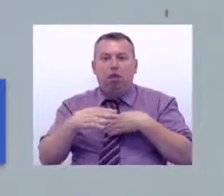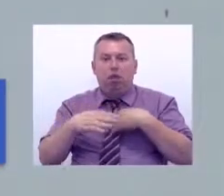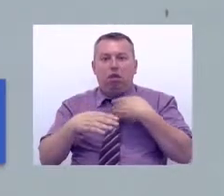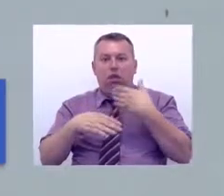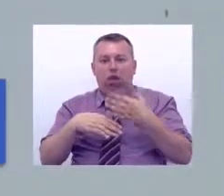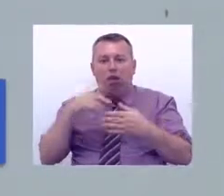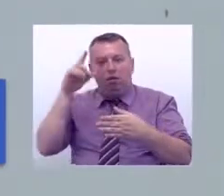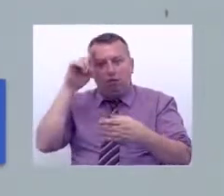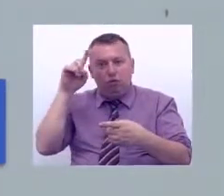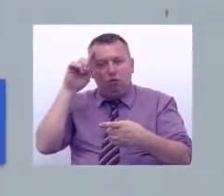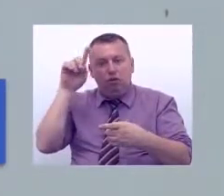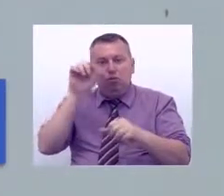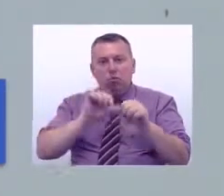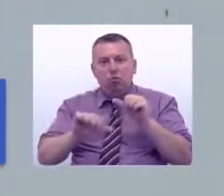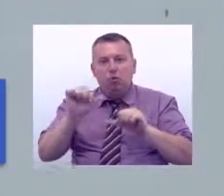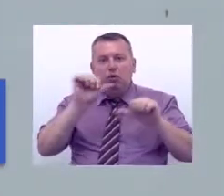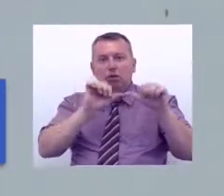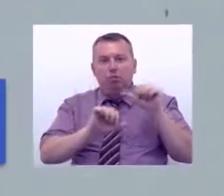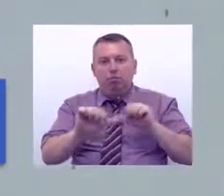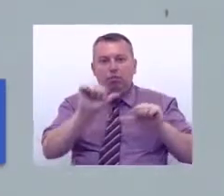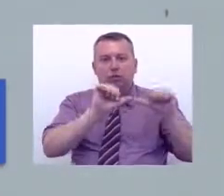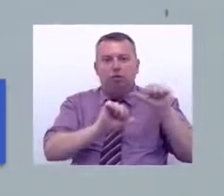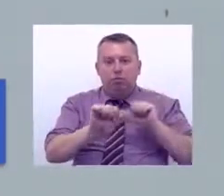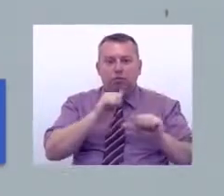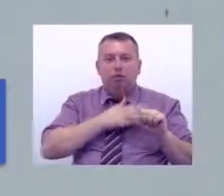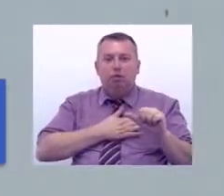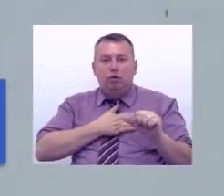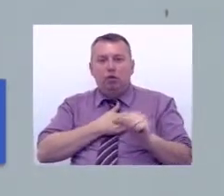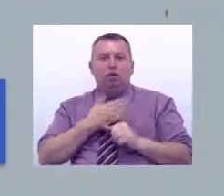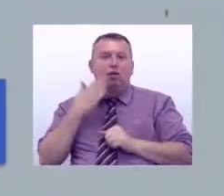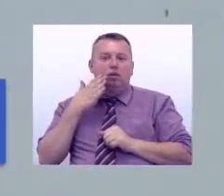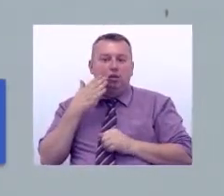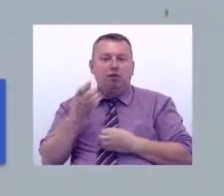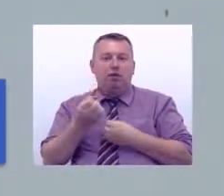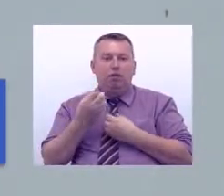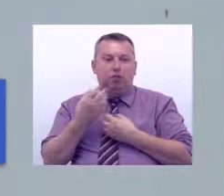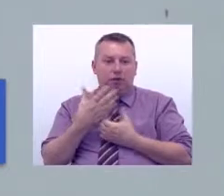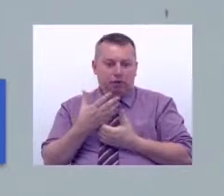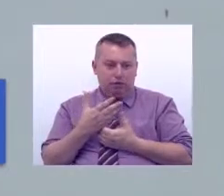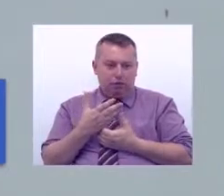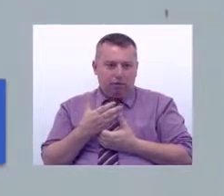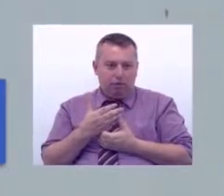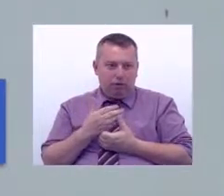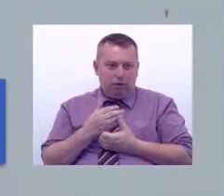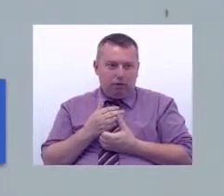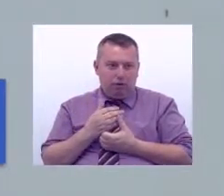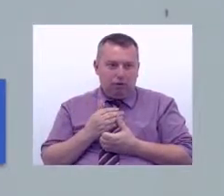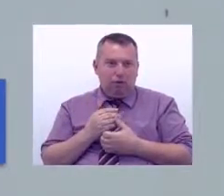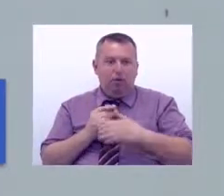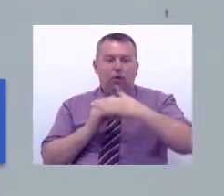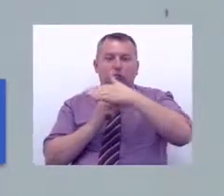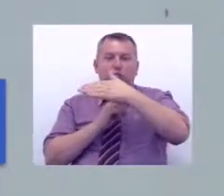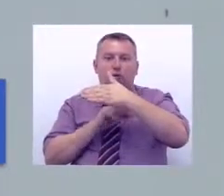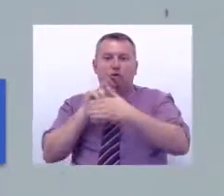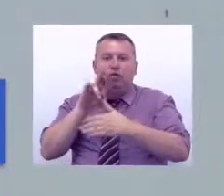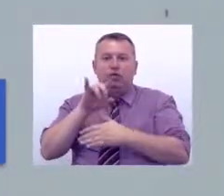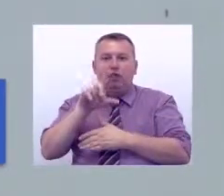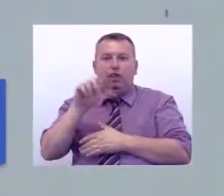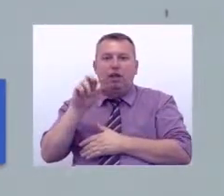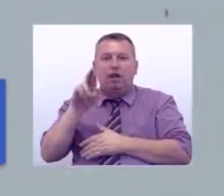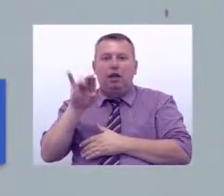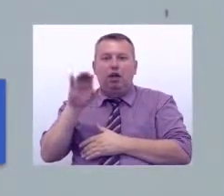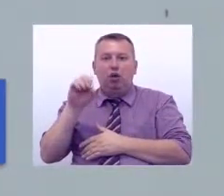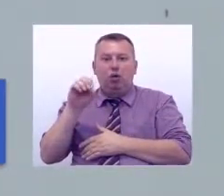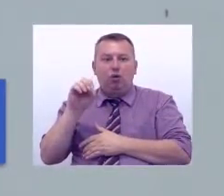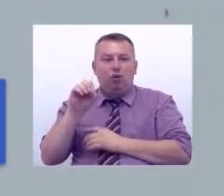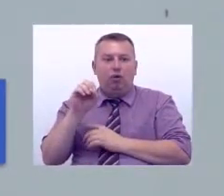e não tem algo conclusivo. Então gostaria de saber exatamente essa informação. Ponte do Vila Ani, notei que Vossa Excelência falou da